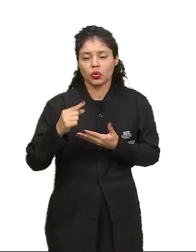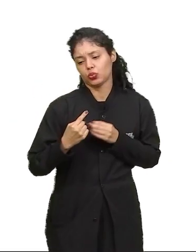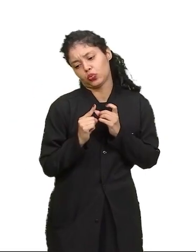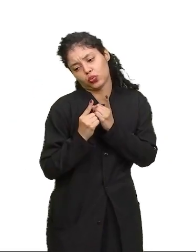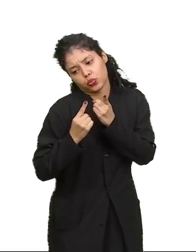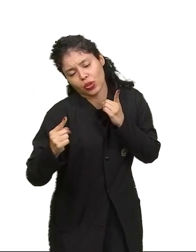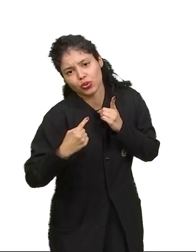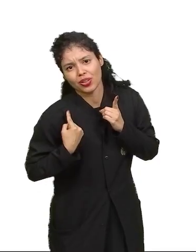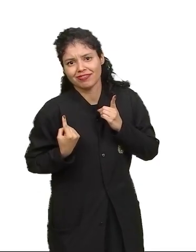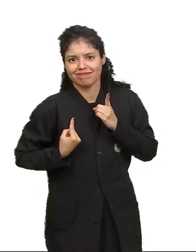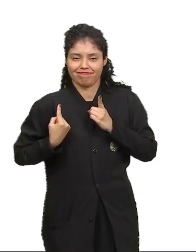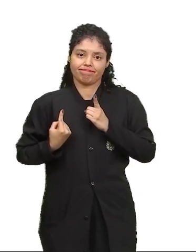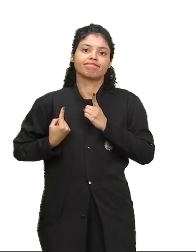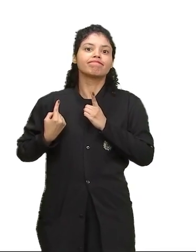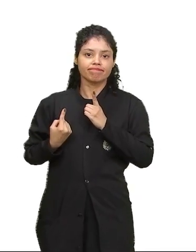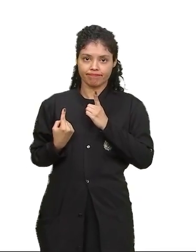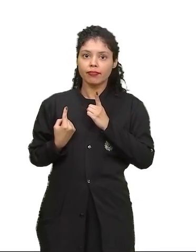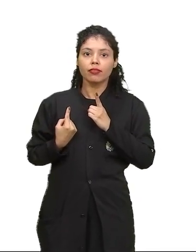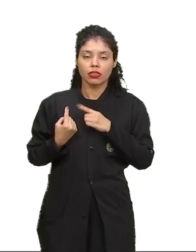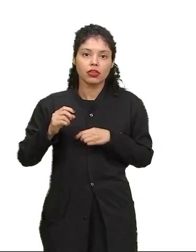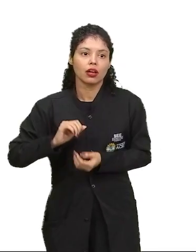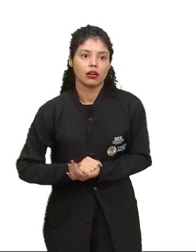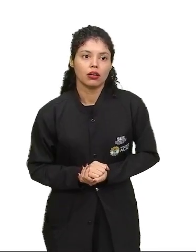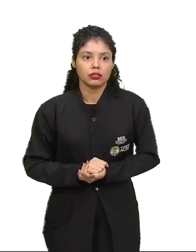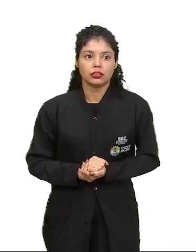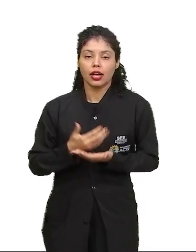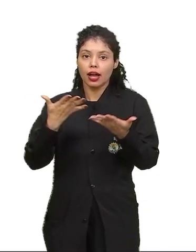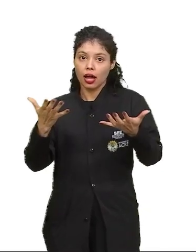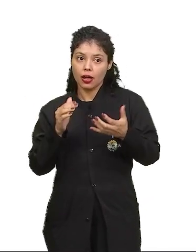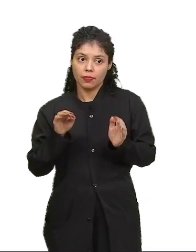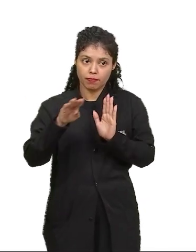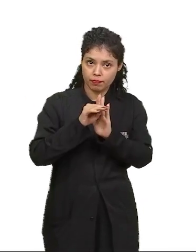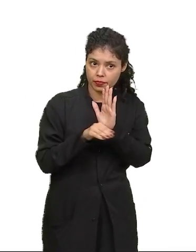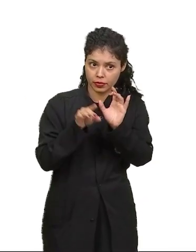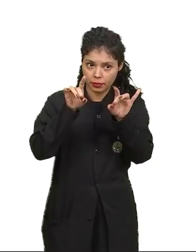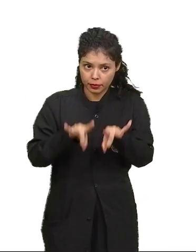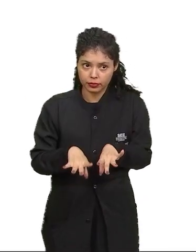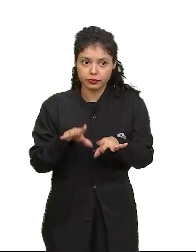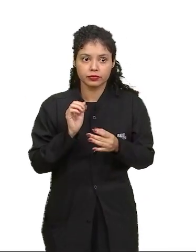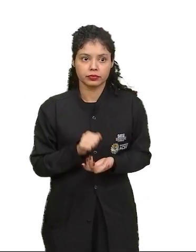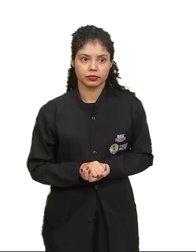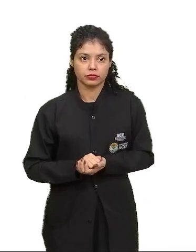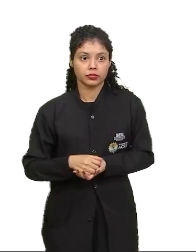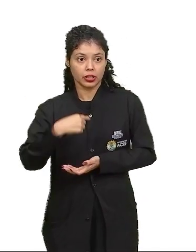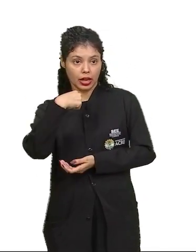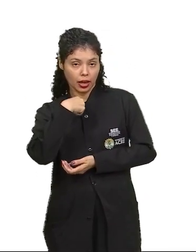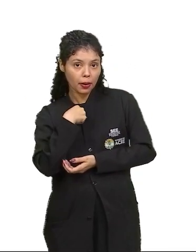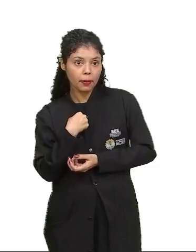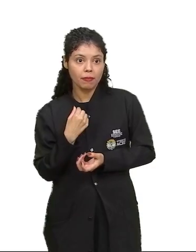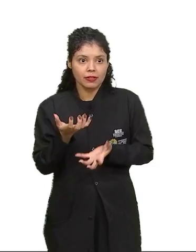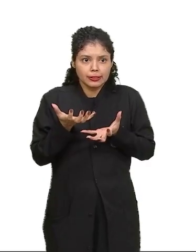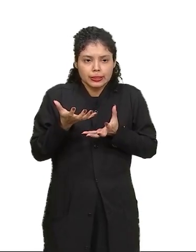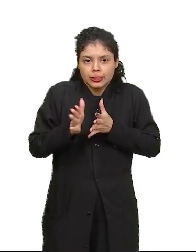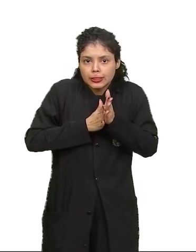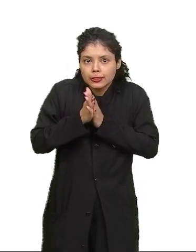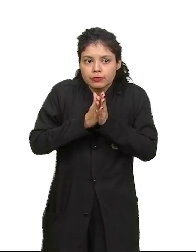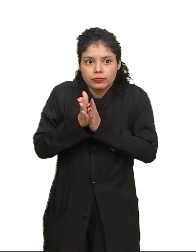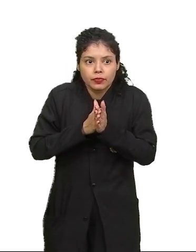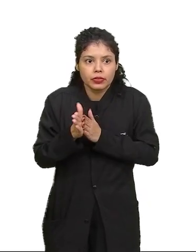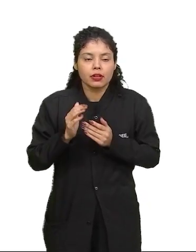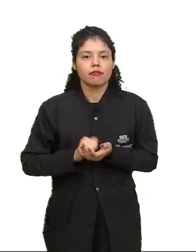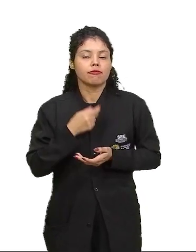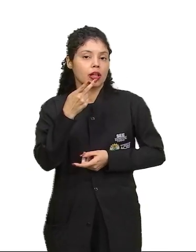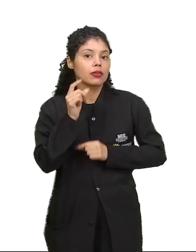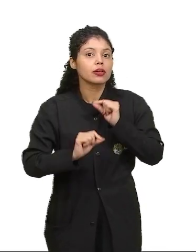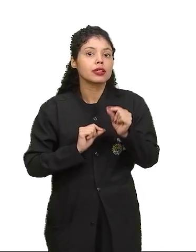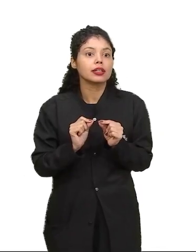você. De novo, ela se coloca no meio, né? E aí bora pular para a última parte. Eu te quero a todo instante. E ela